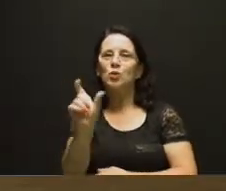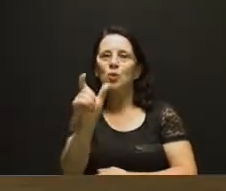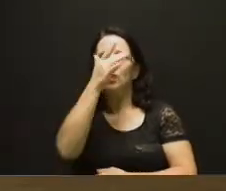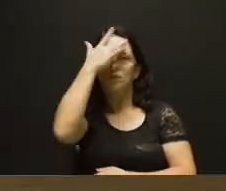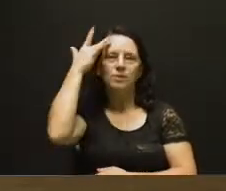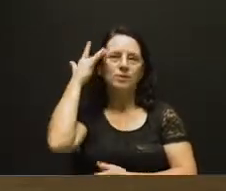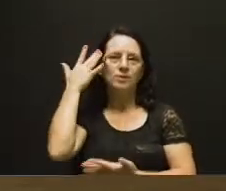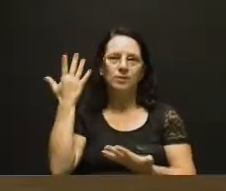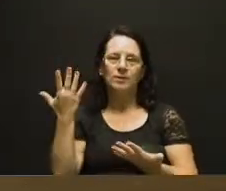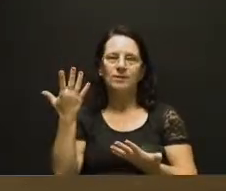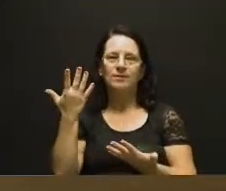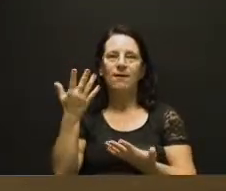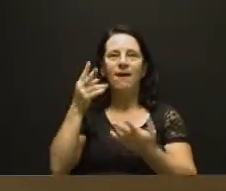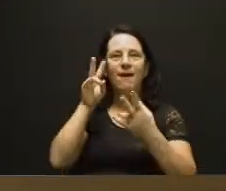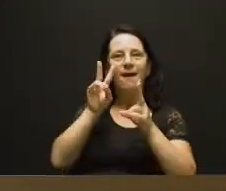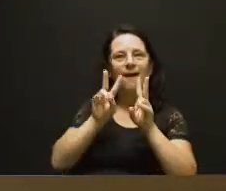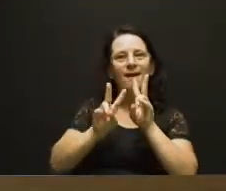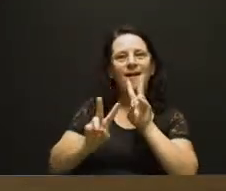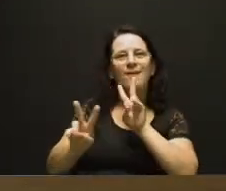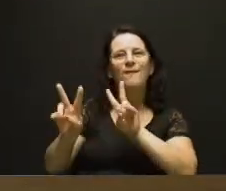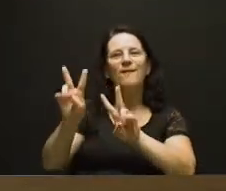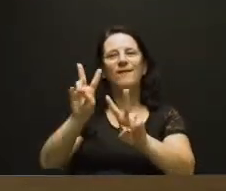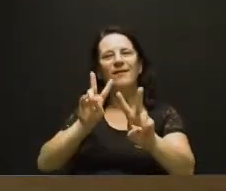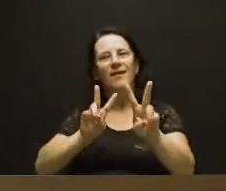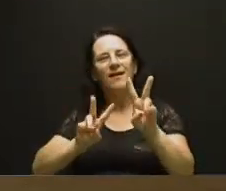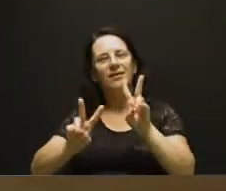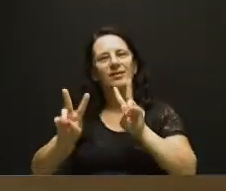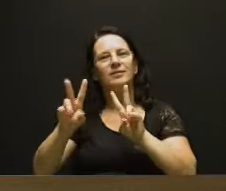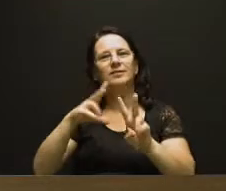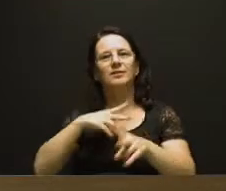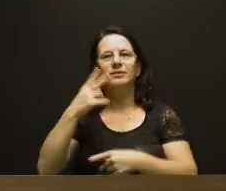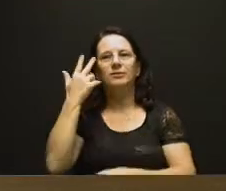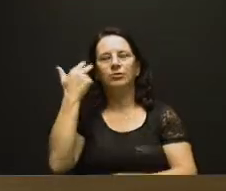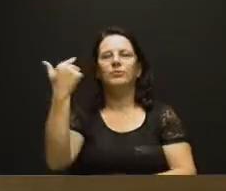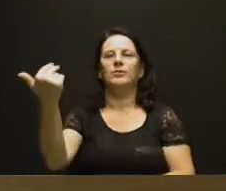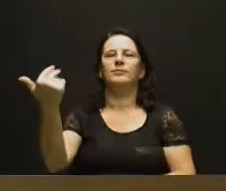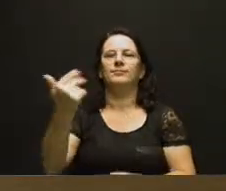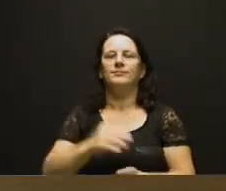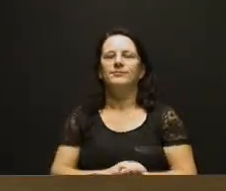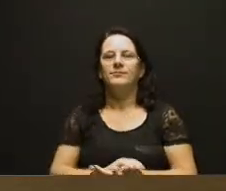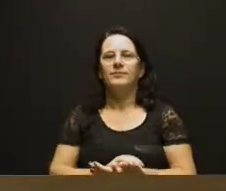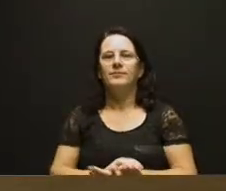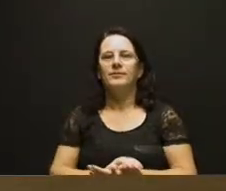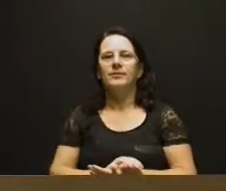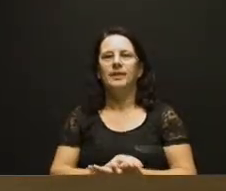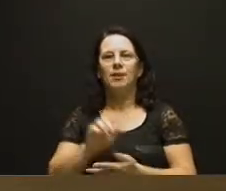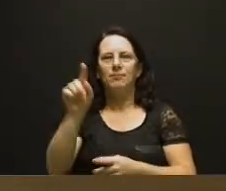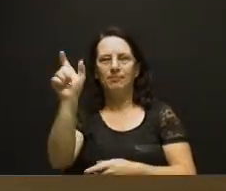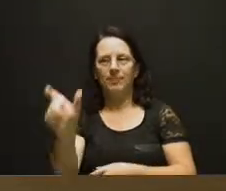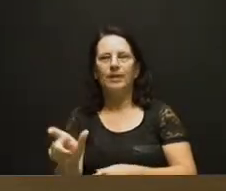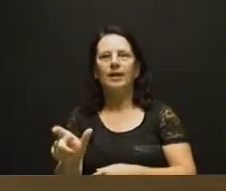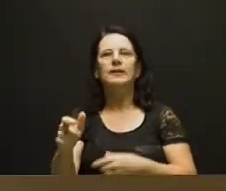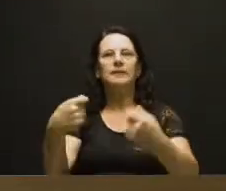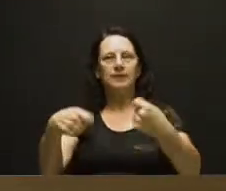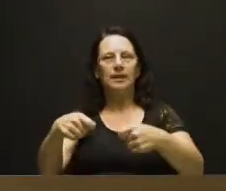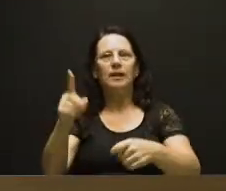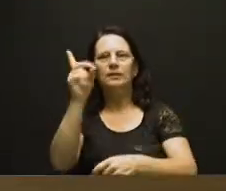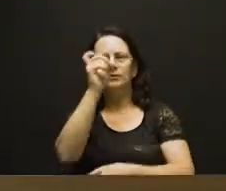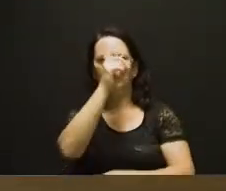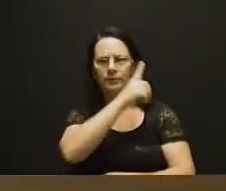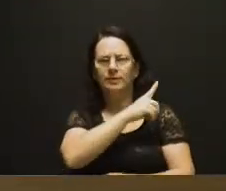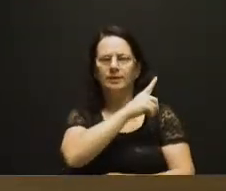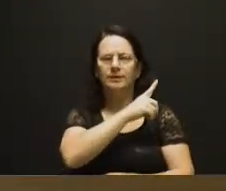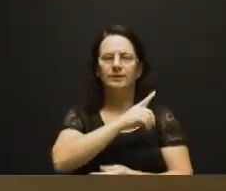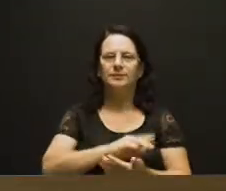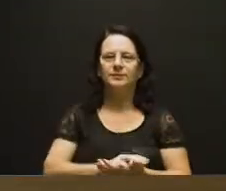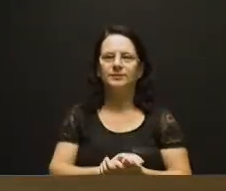é o olhar do outro que se considera normal para aquela necessidade para aquela dificuldade